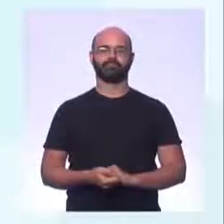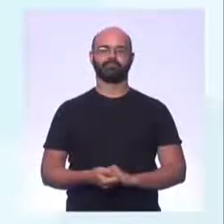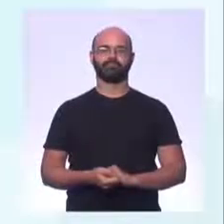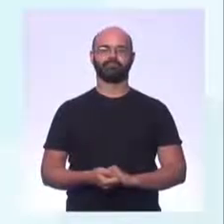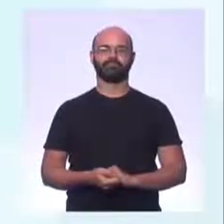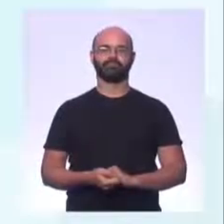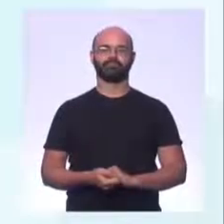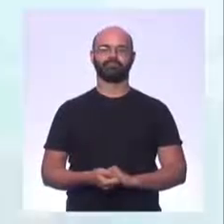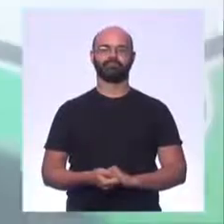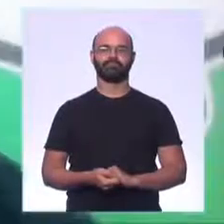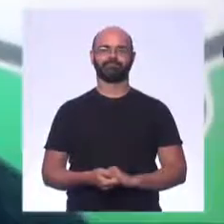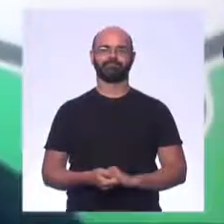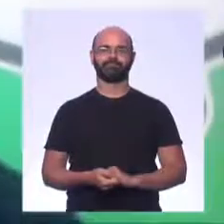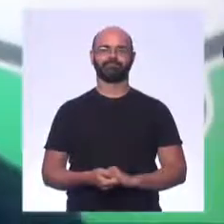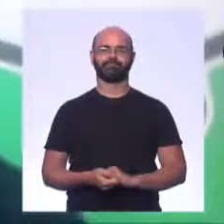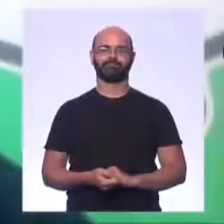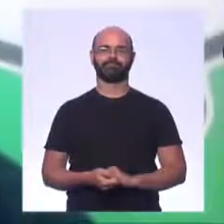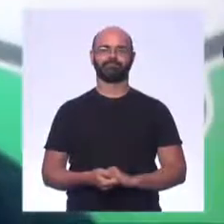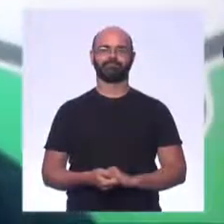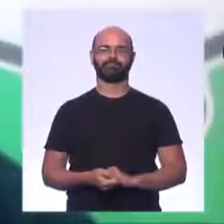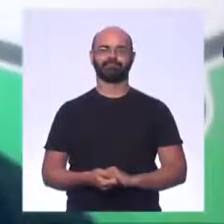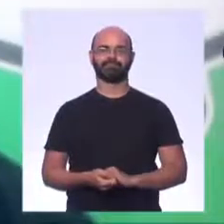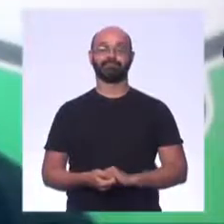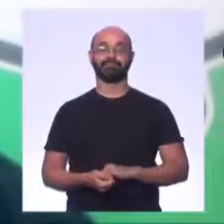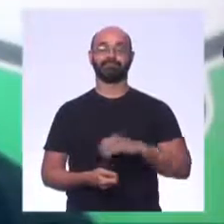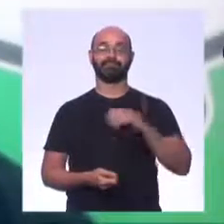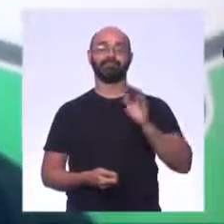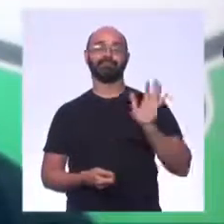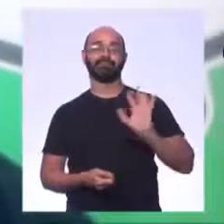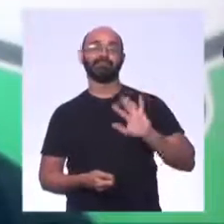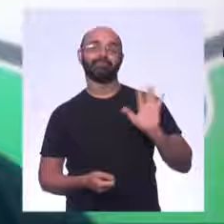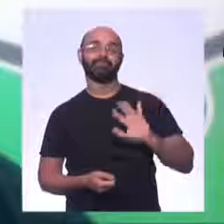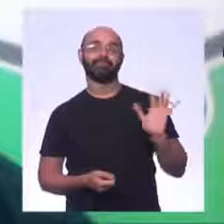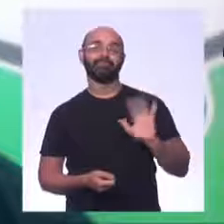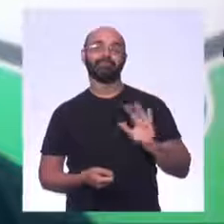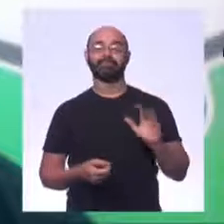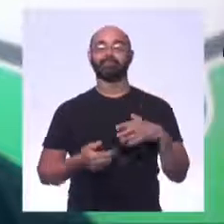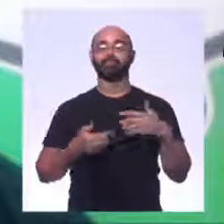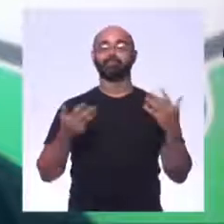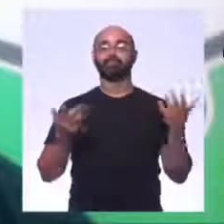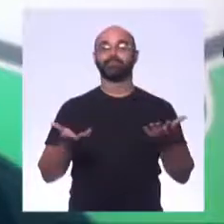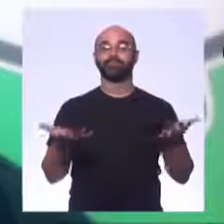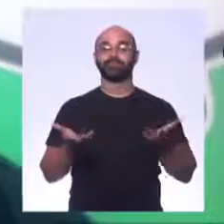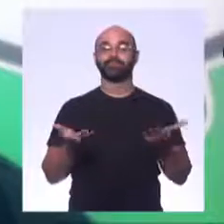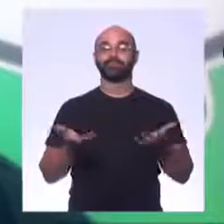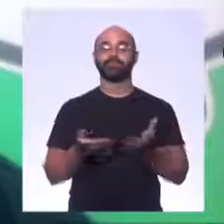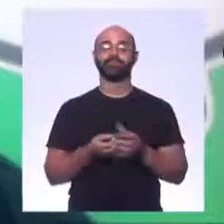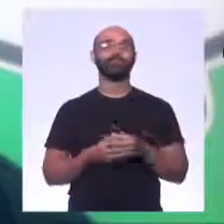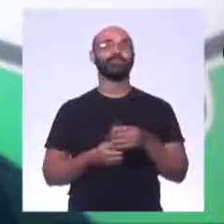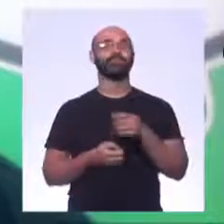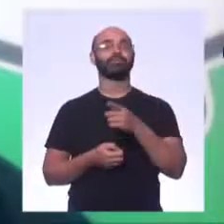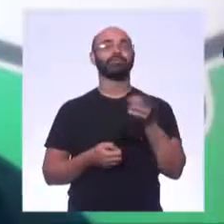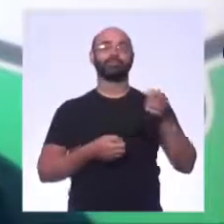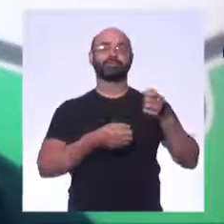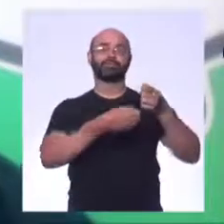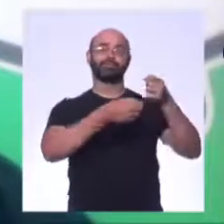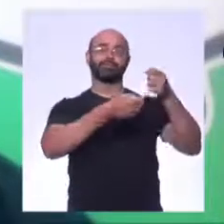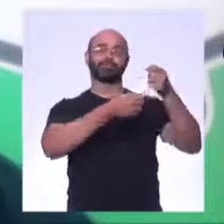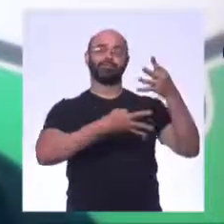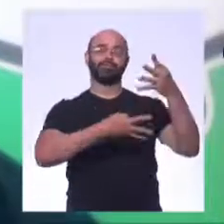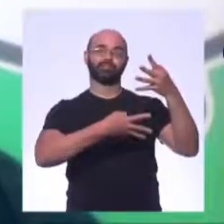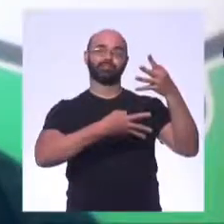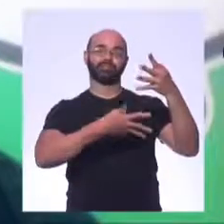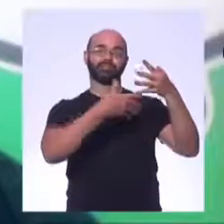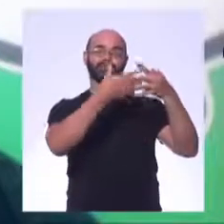Olá, pessoal. Então, agora nós vamos realizar a contribuição aí no nosso chat,